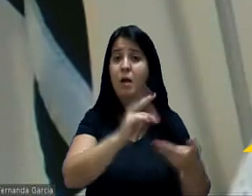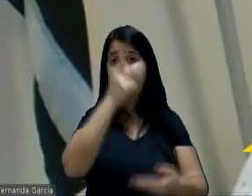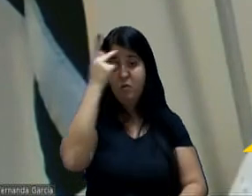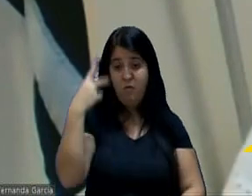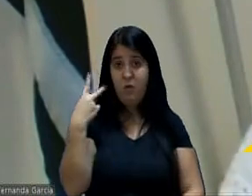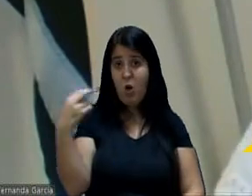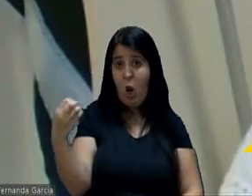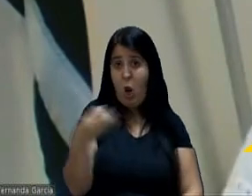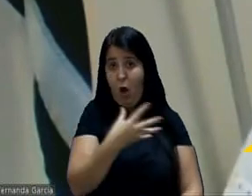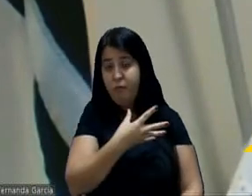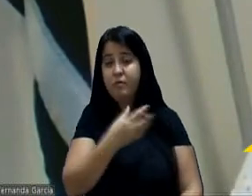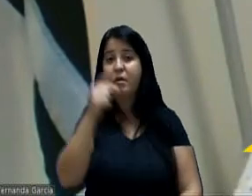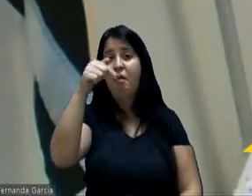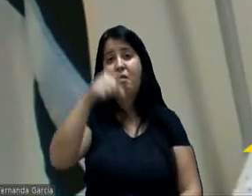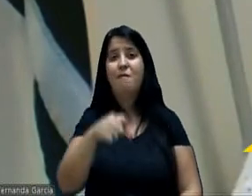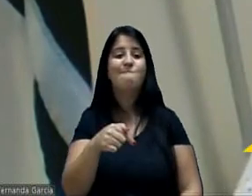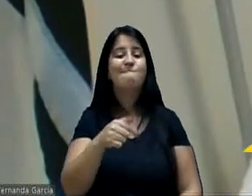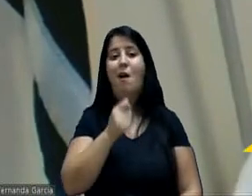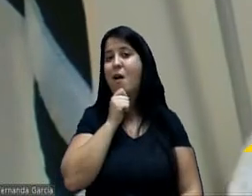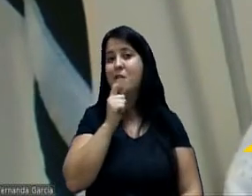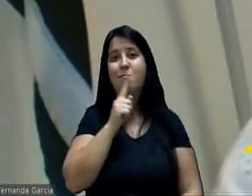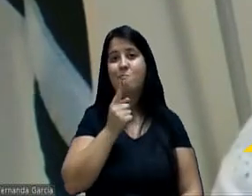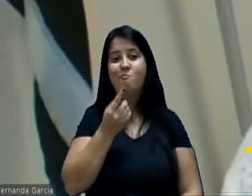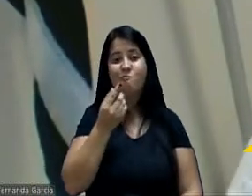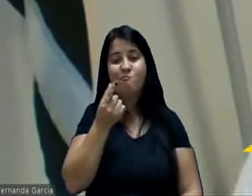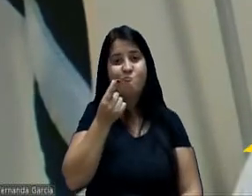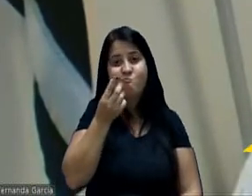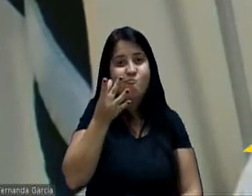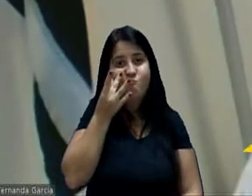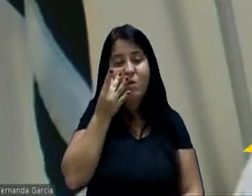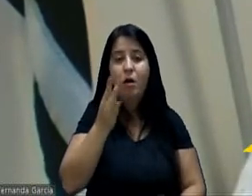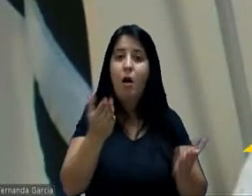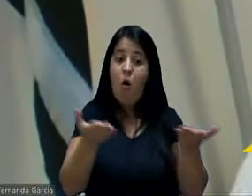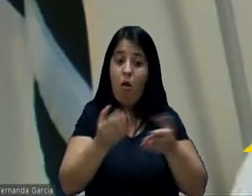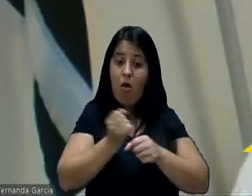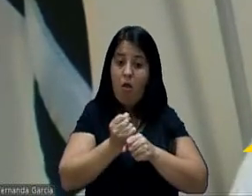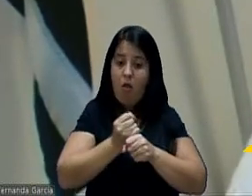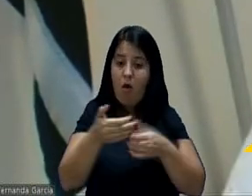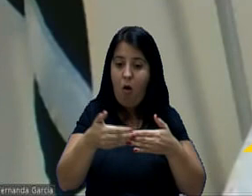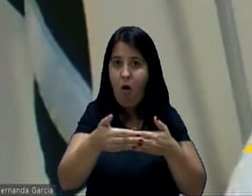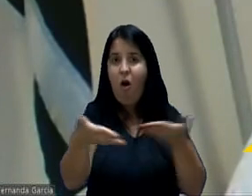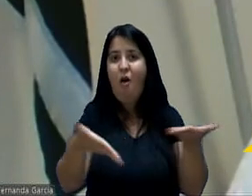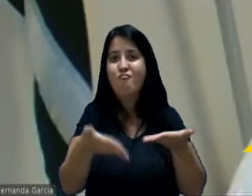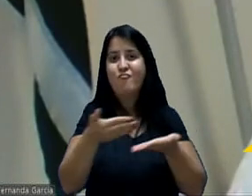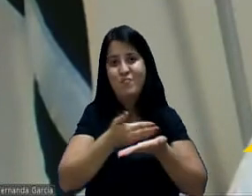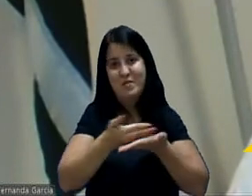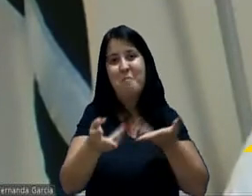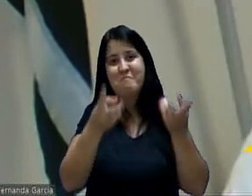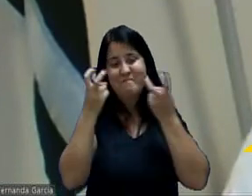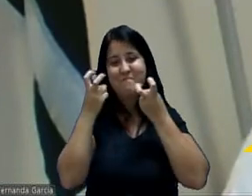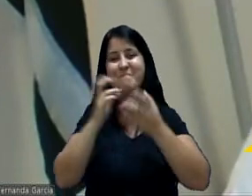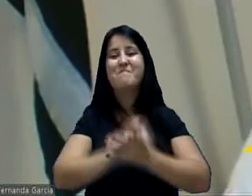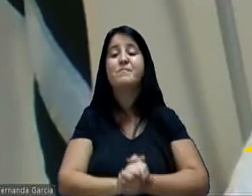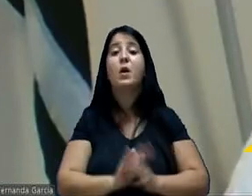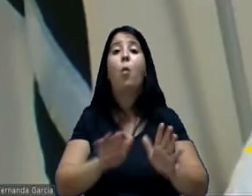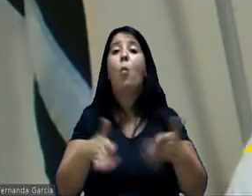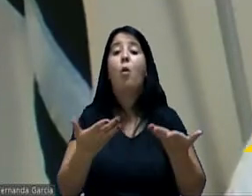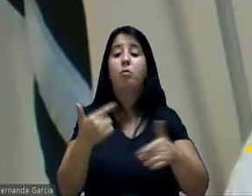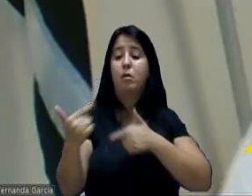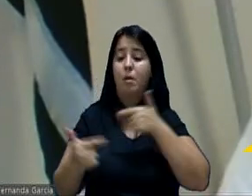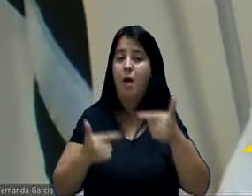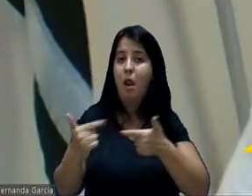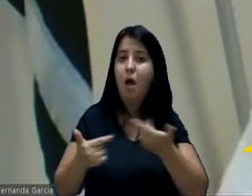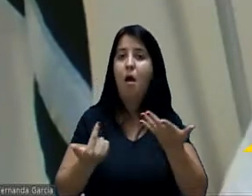estão na casa, eles não presenciaram, vão presenciar a partir deste ano. Qual que é o trabalho de